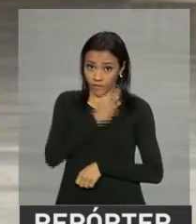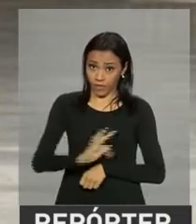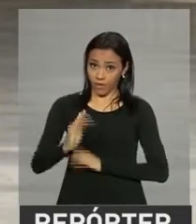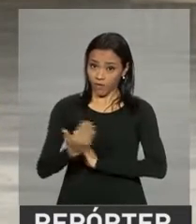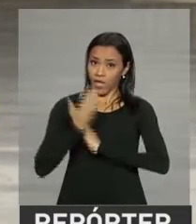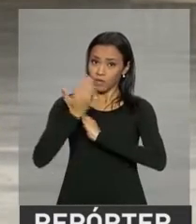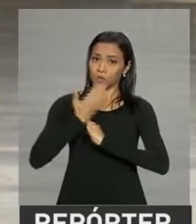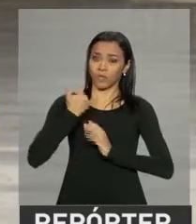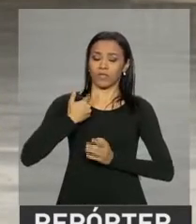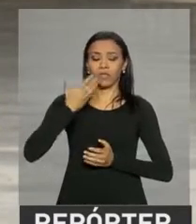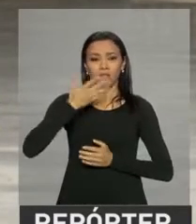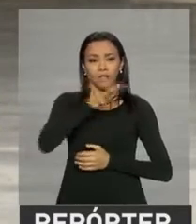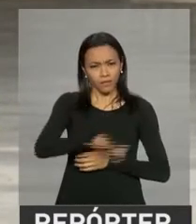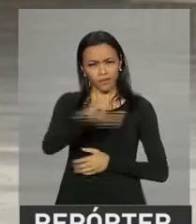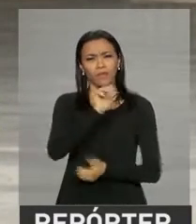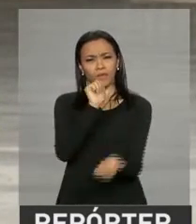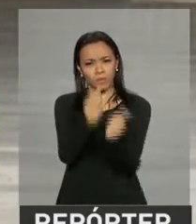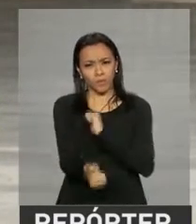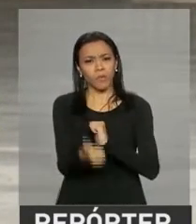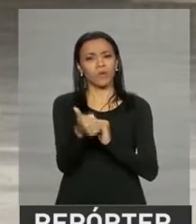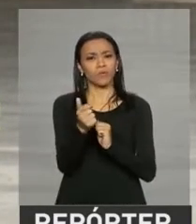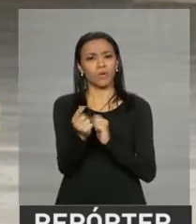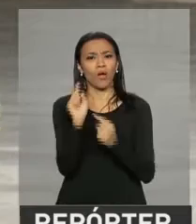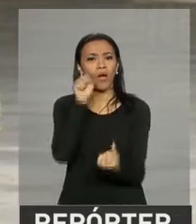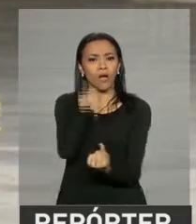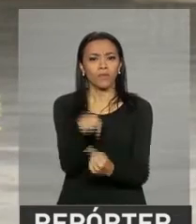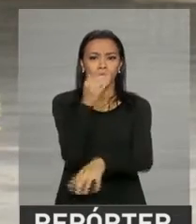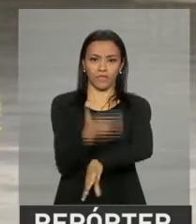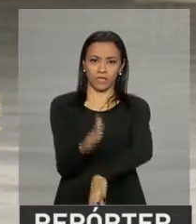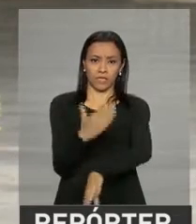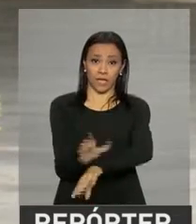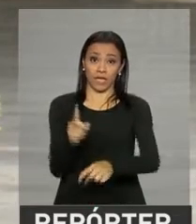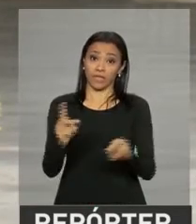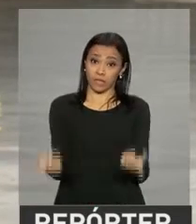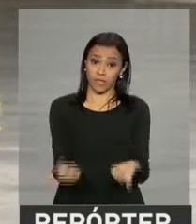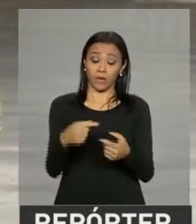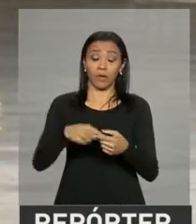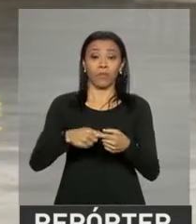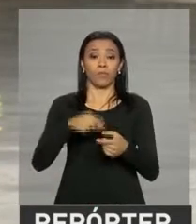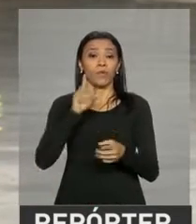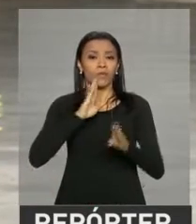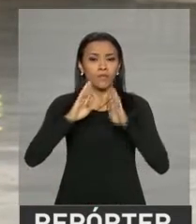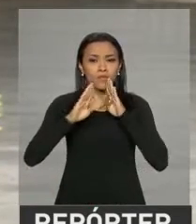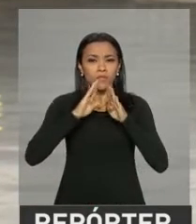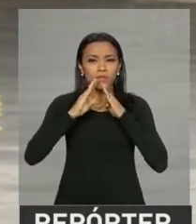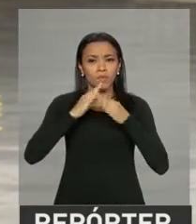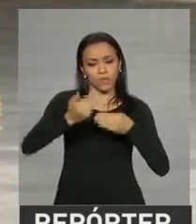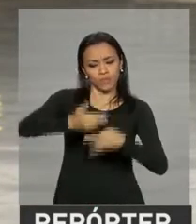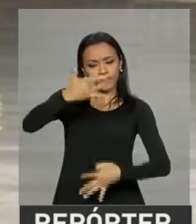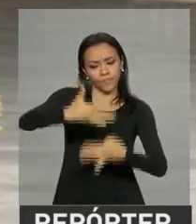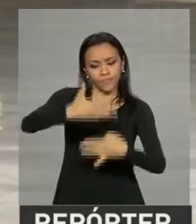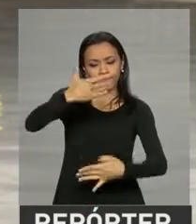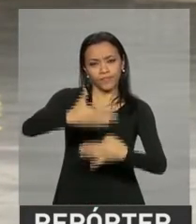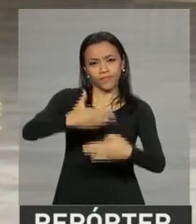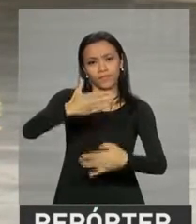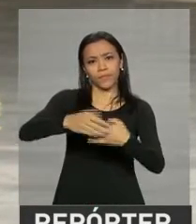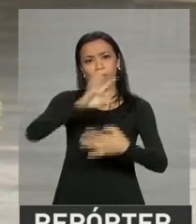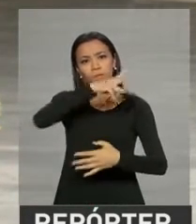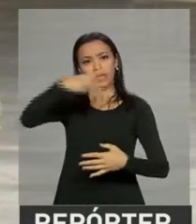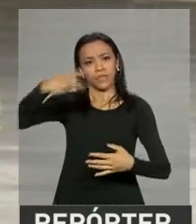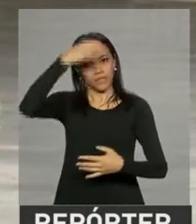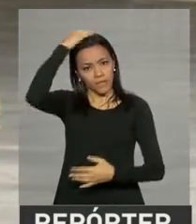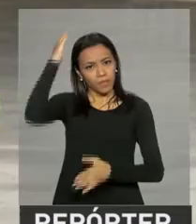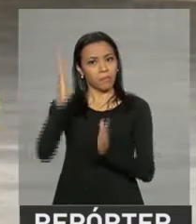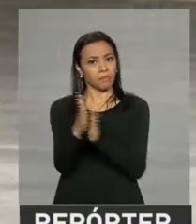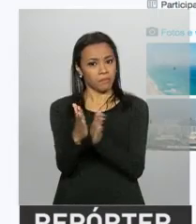com financiamento para os seus treinamentos. Pelas redes sociais, o presidente em exercício, Michel Temer, deu parabéns aos meninos, disse